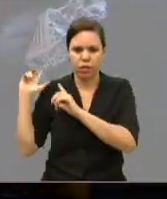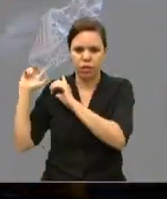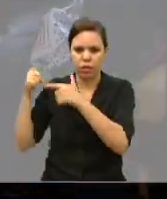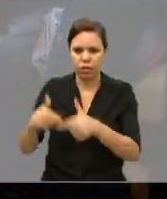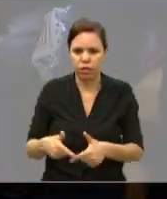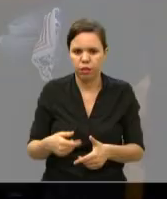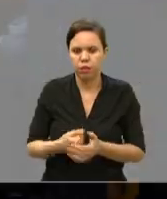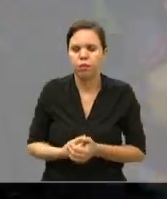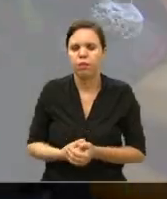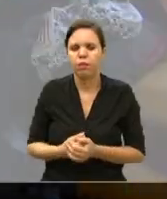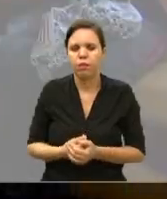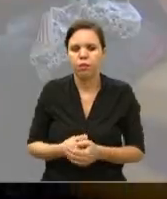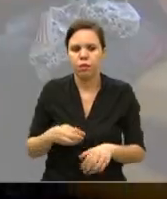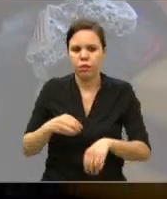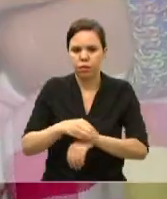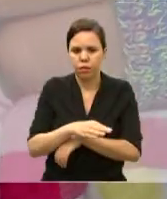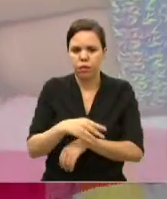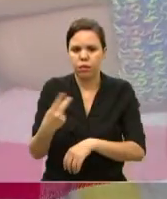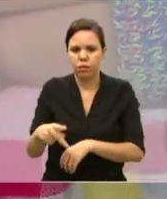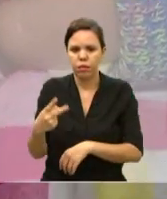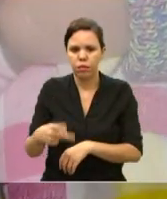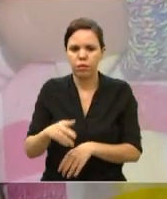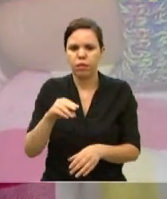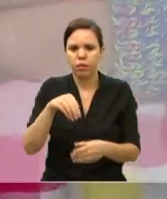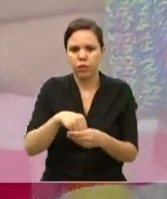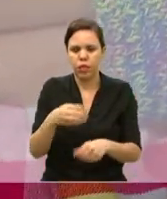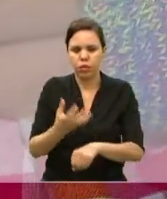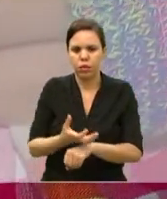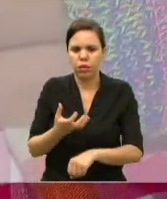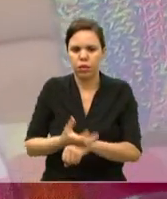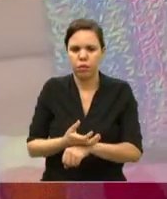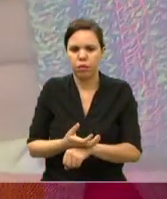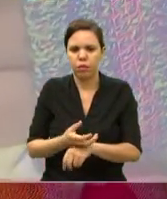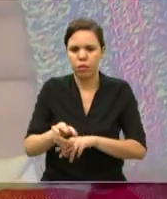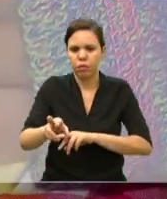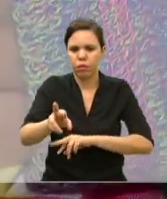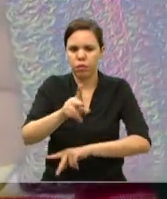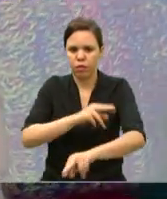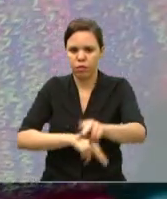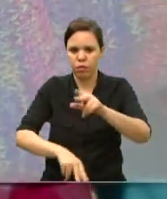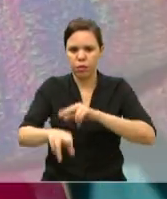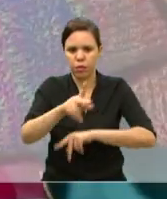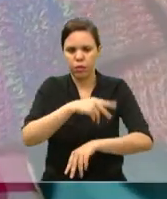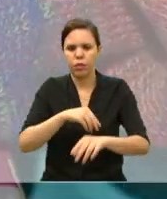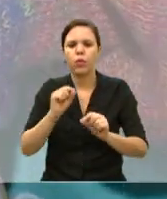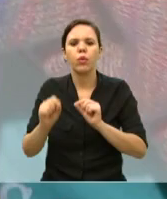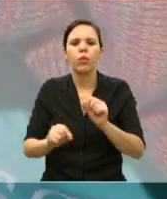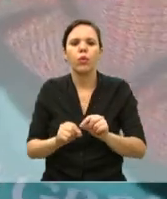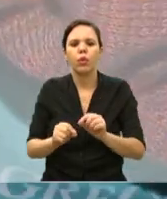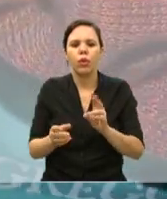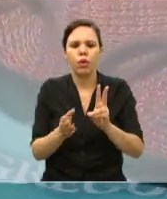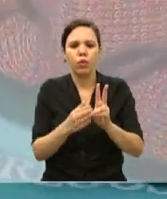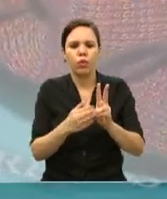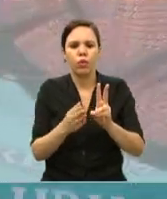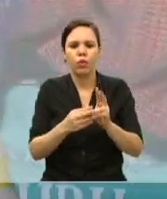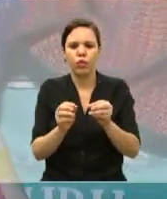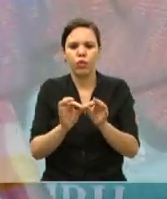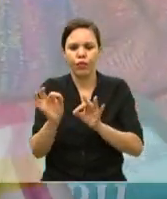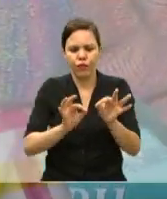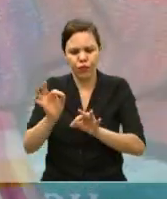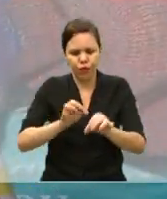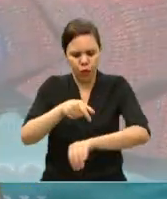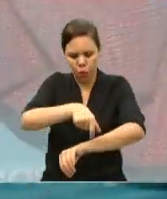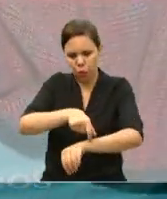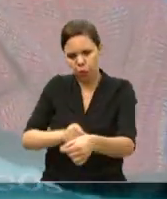tradição. E eu trago para eles, dentro dessa matéria, a diversidade. o que os indígenas fazem, né?